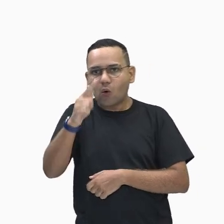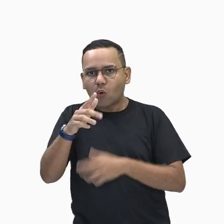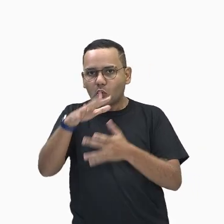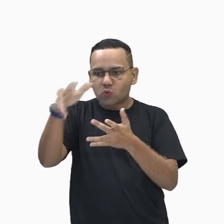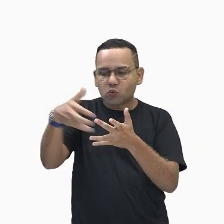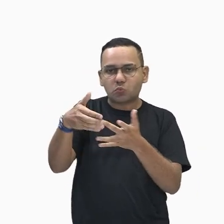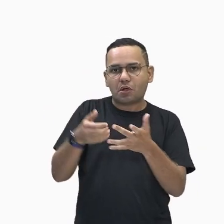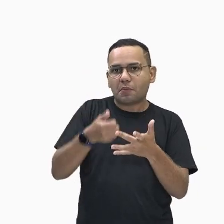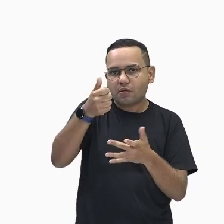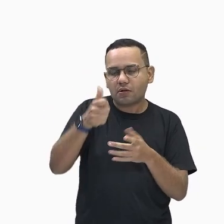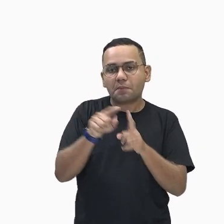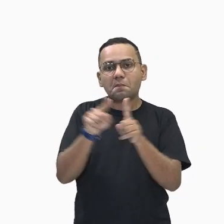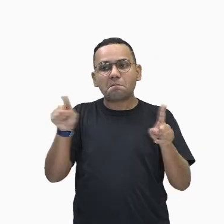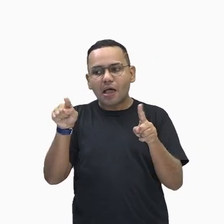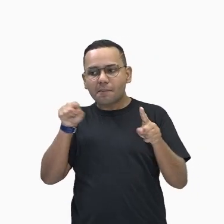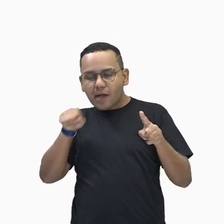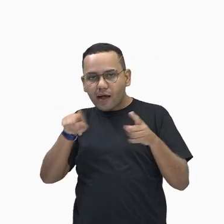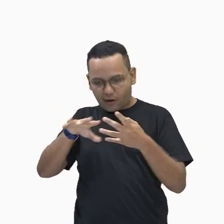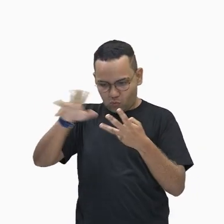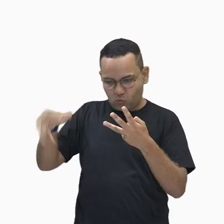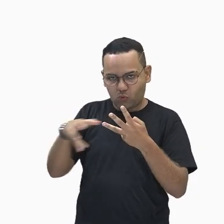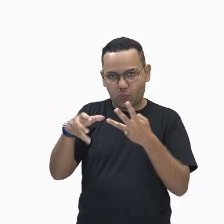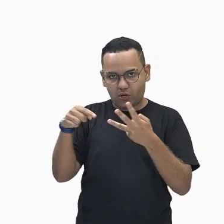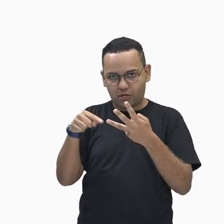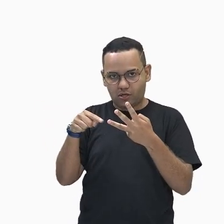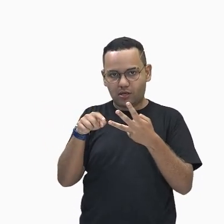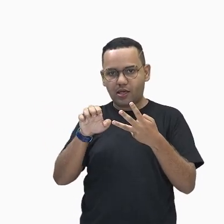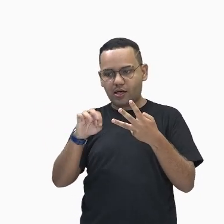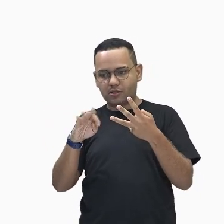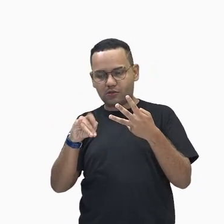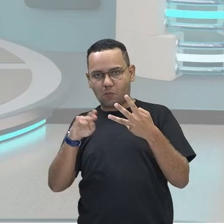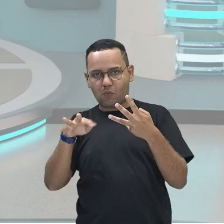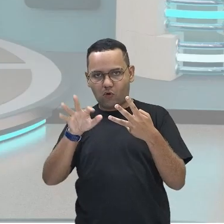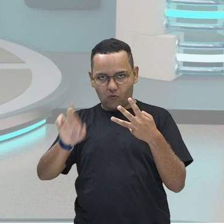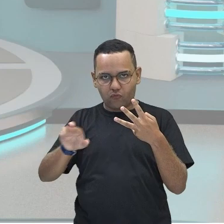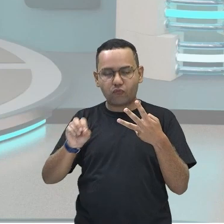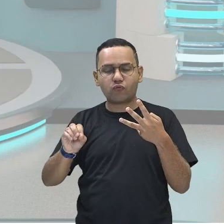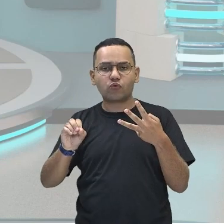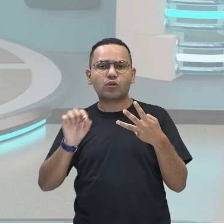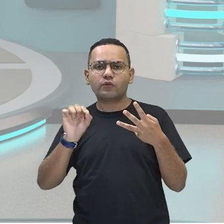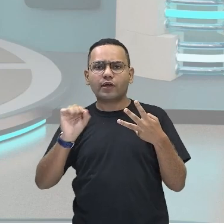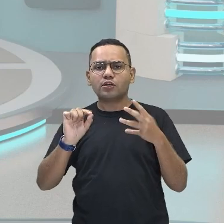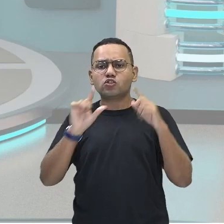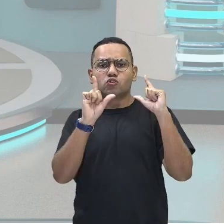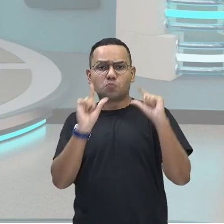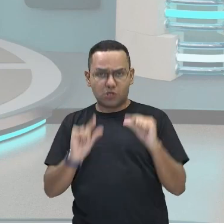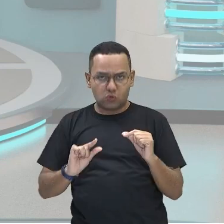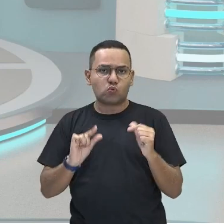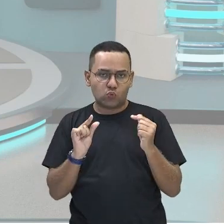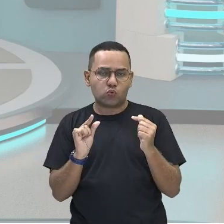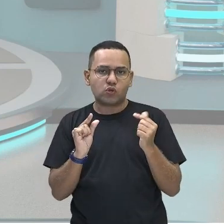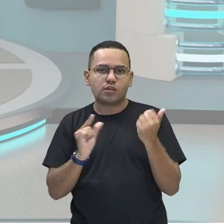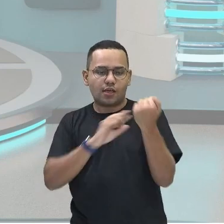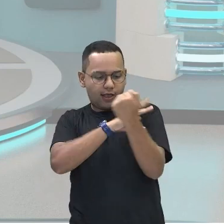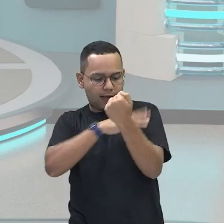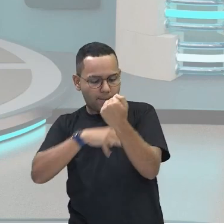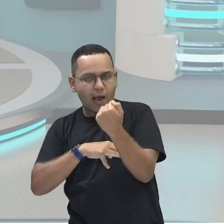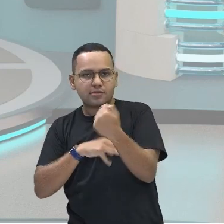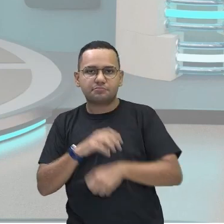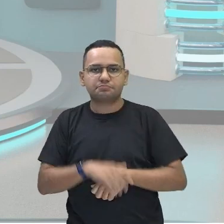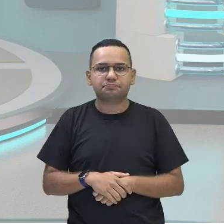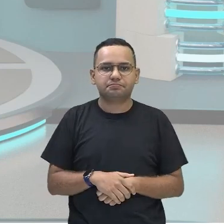vão vão diminuir Aí a massa vão consumir o pouco percentual de gordura que eles têm no